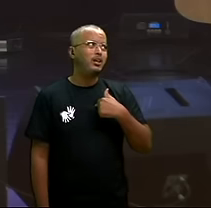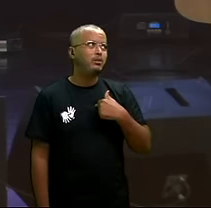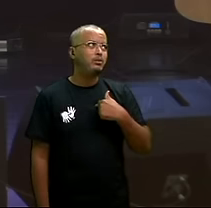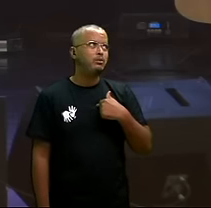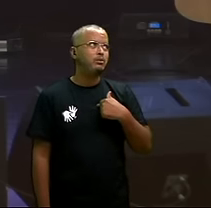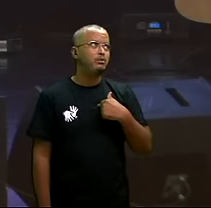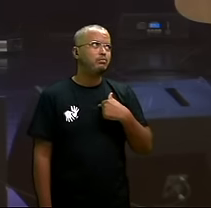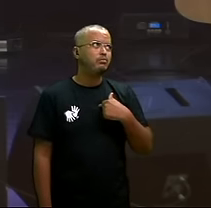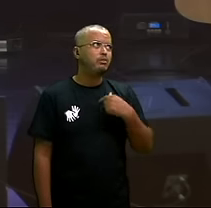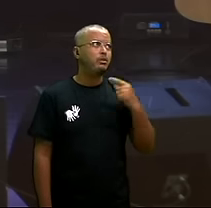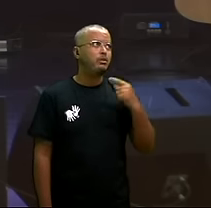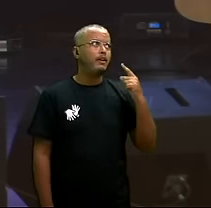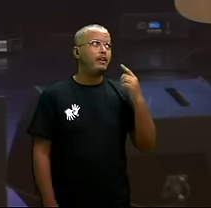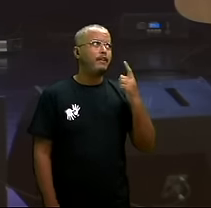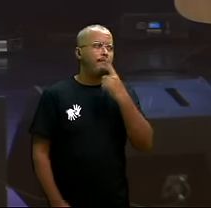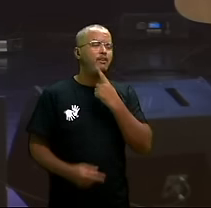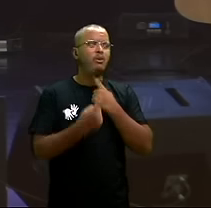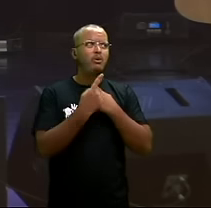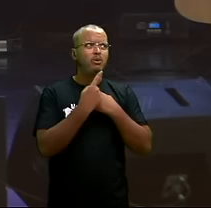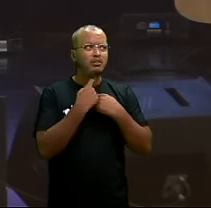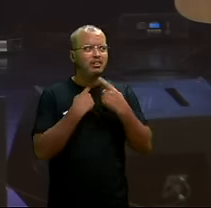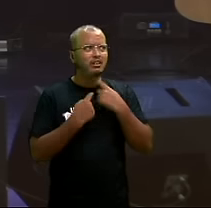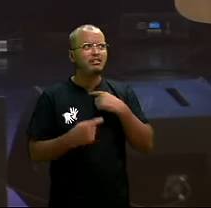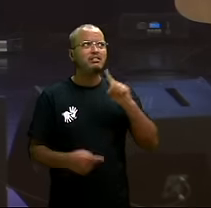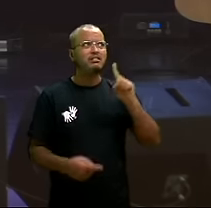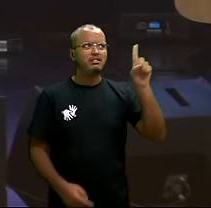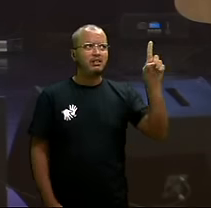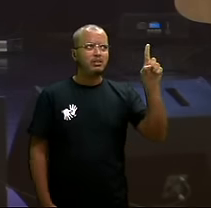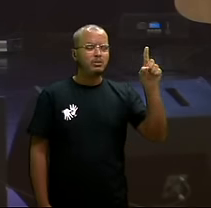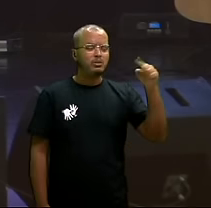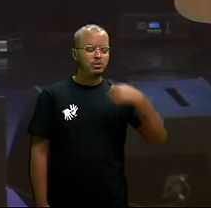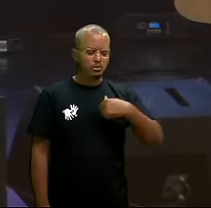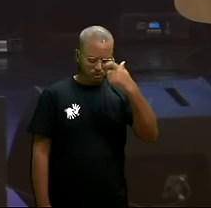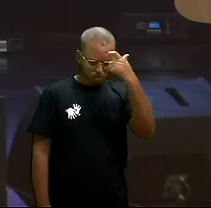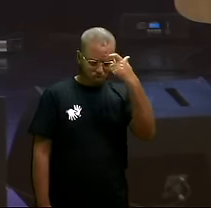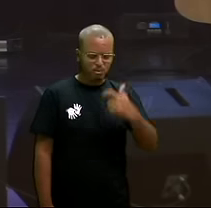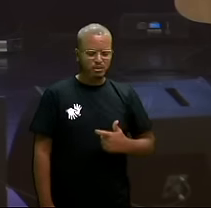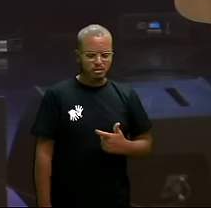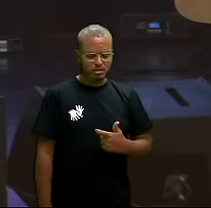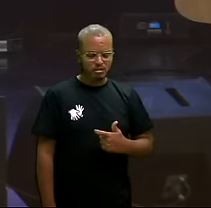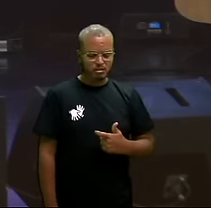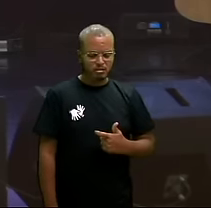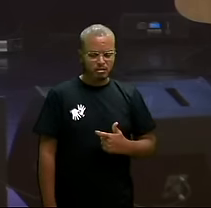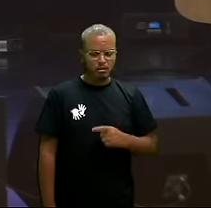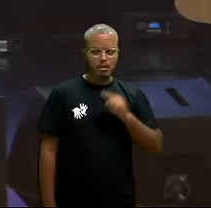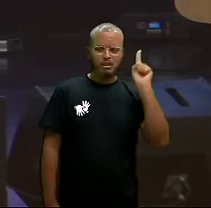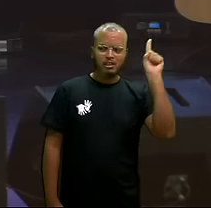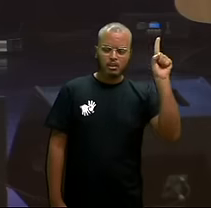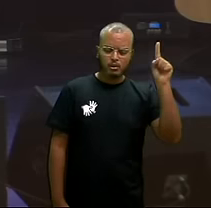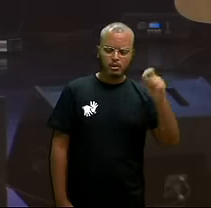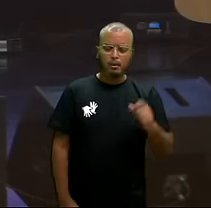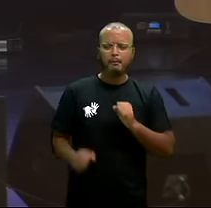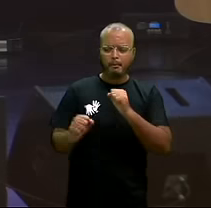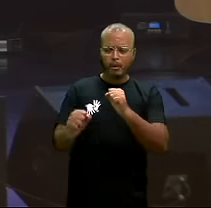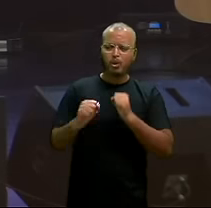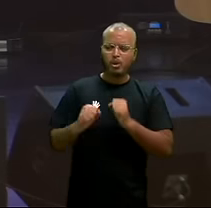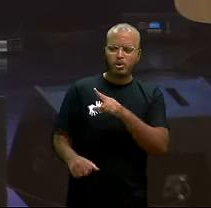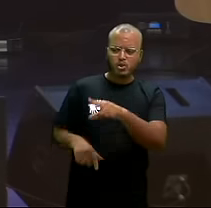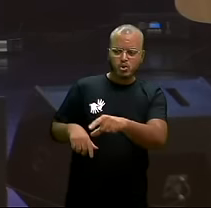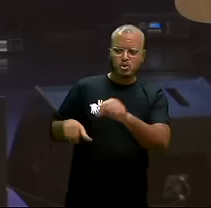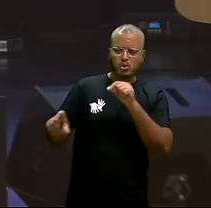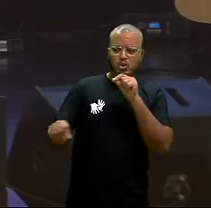Deus? Será que eu? Será que Deus não tinha ninguém nesse auditório melhor do que eu? Você acha que eu nunca pensei nisso,